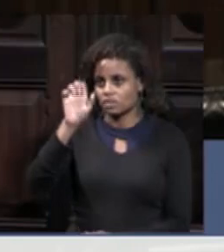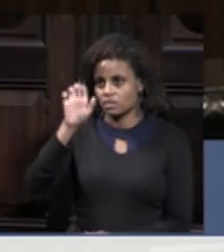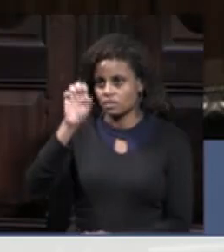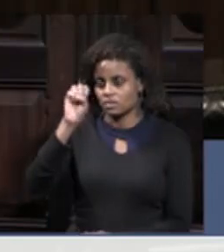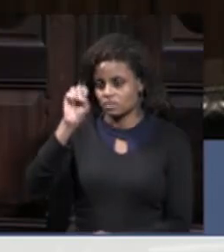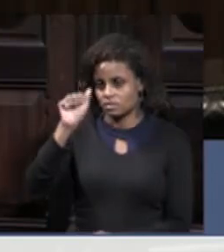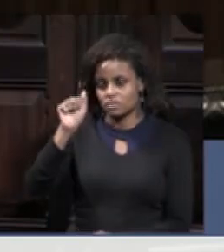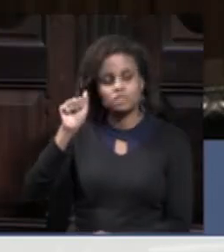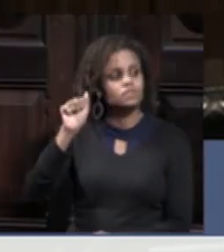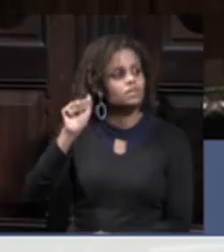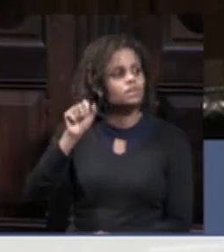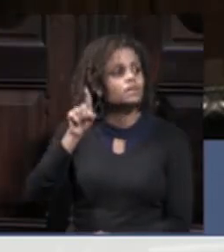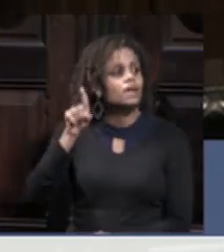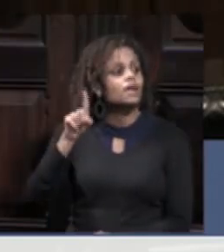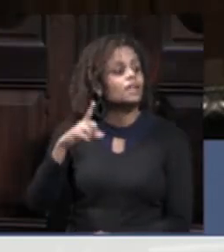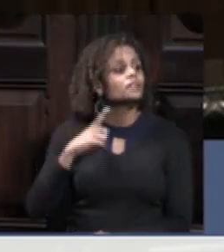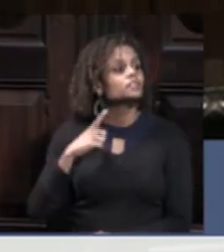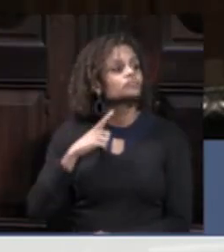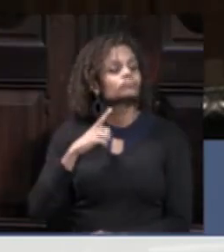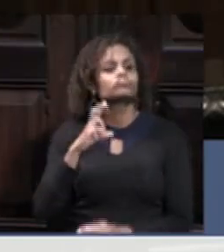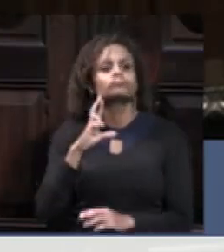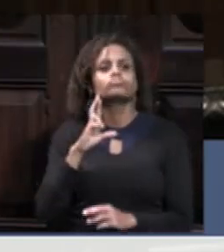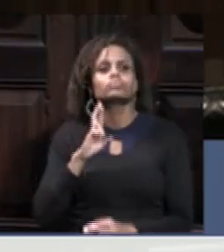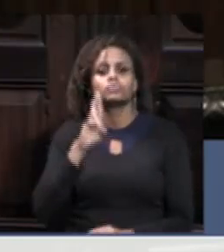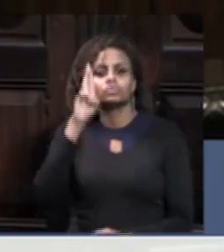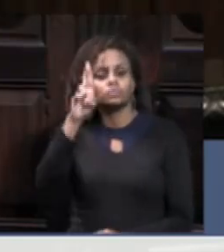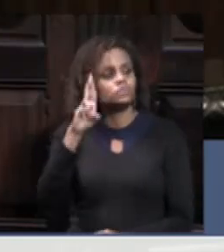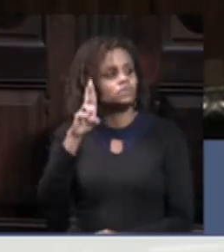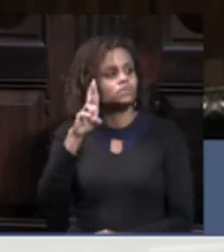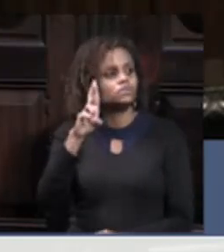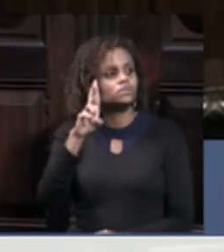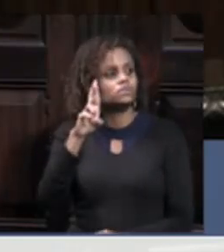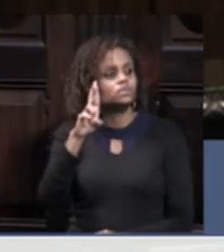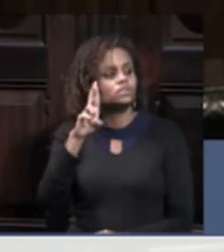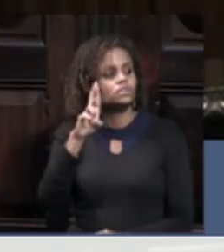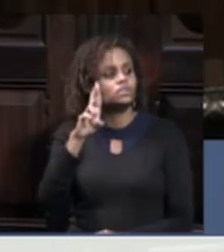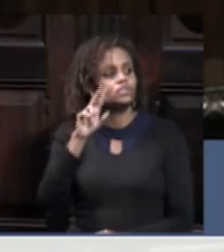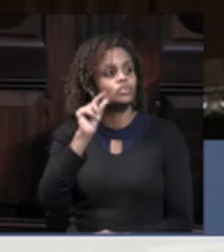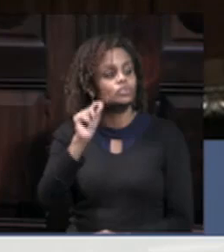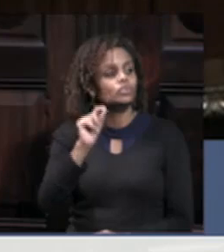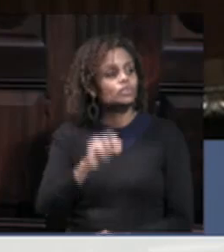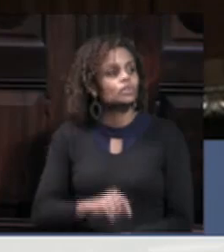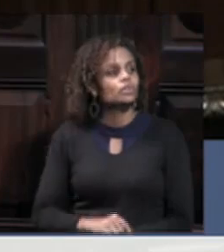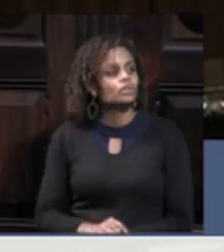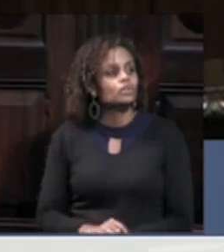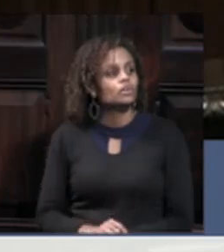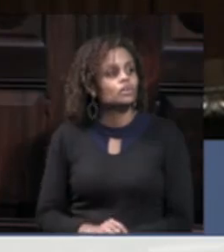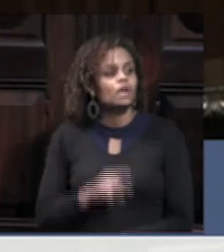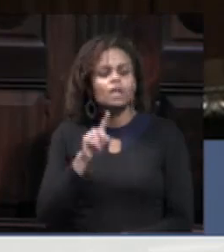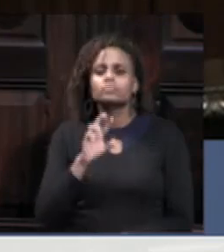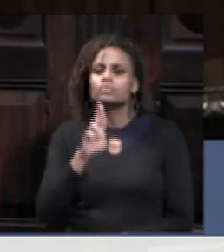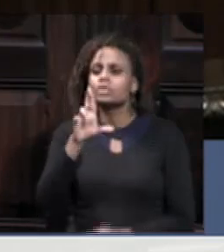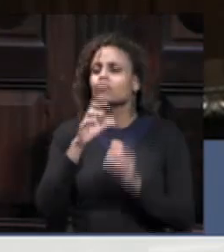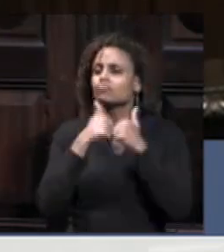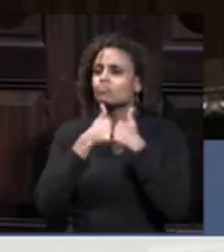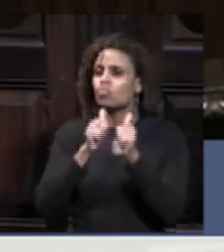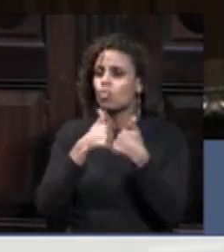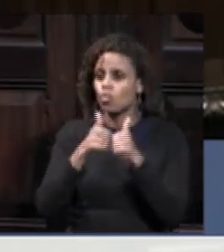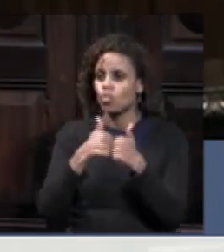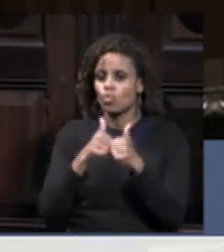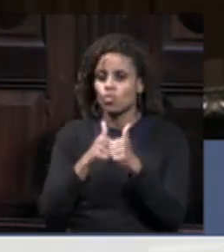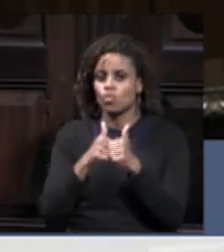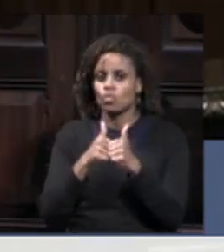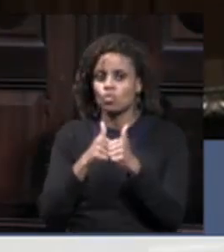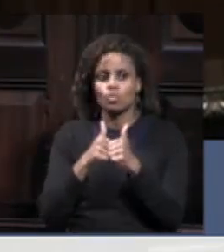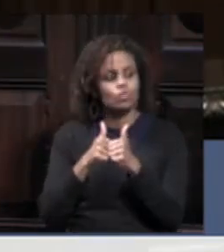que detinha a concessão para operar a linha de transporte rodoviário, deputado Gilberto,